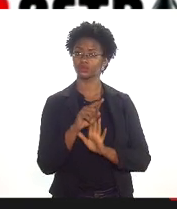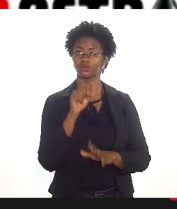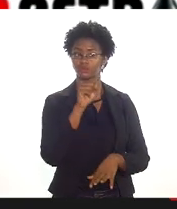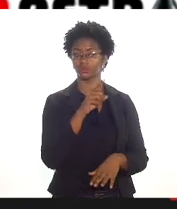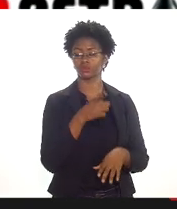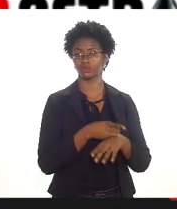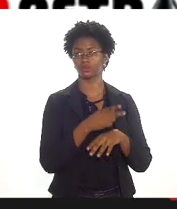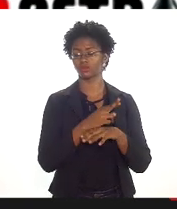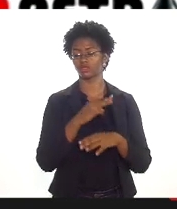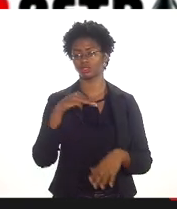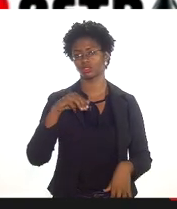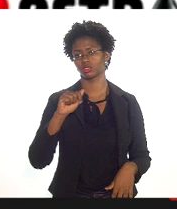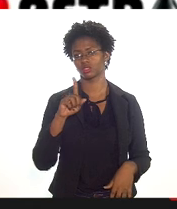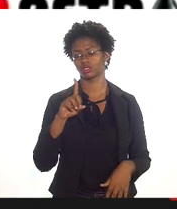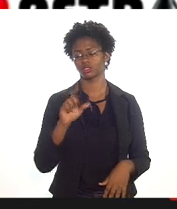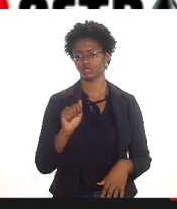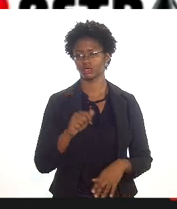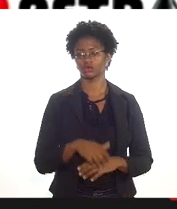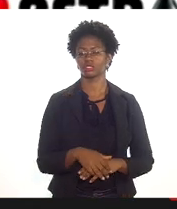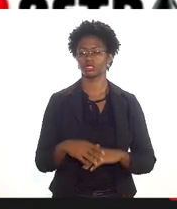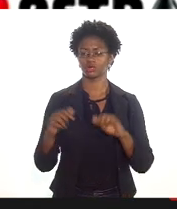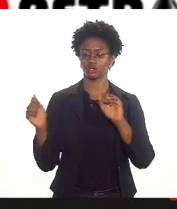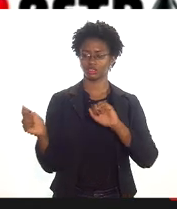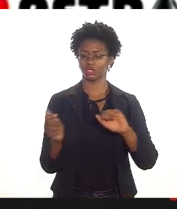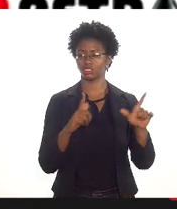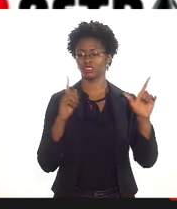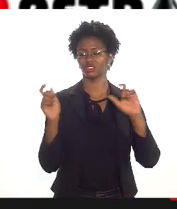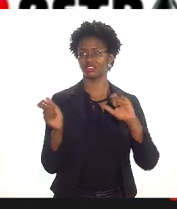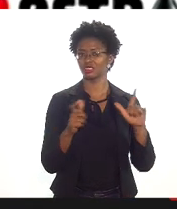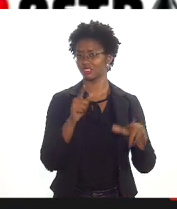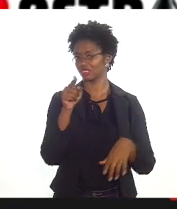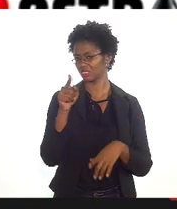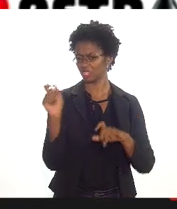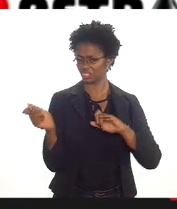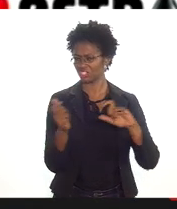Em um dos seus slides, a